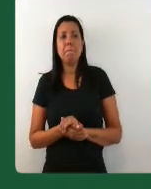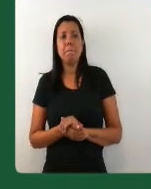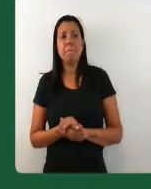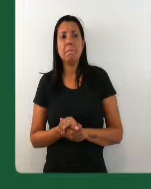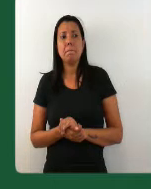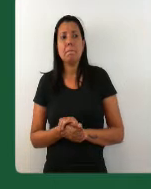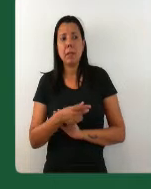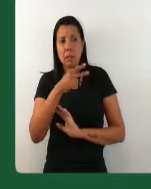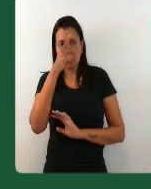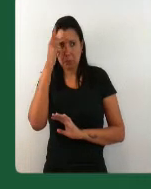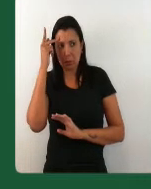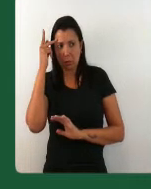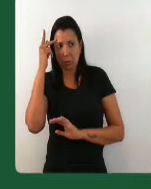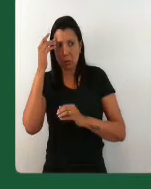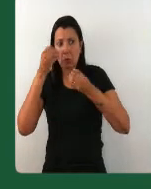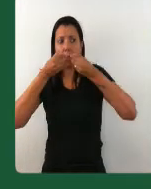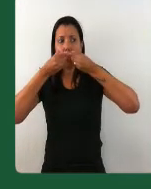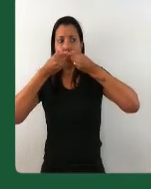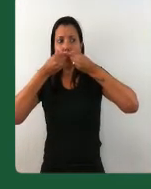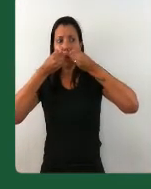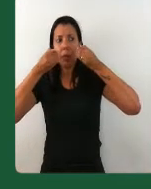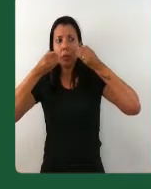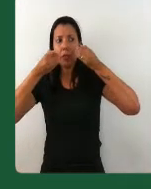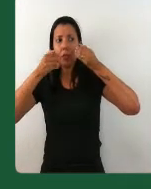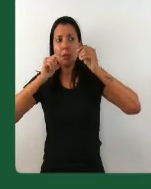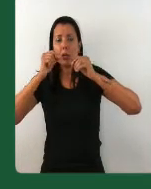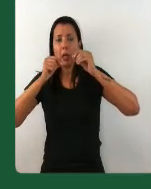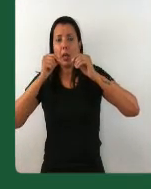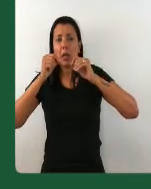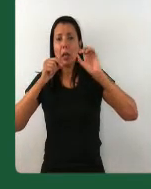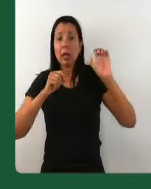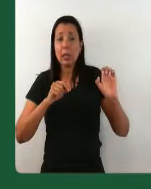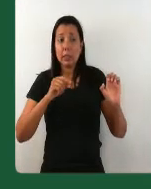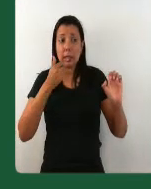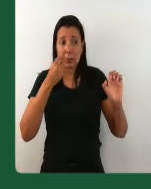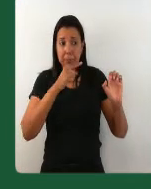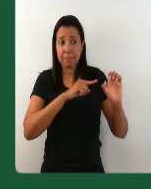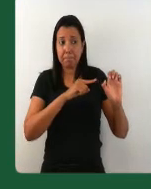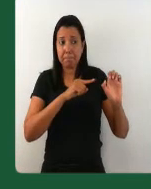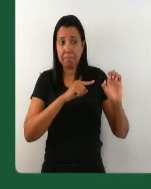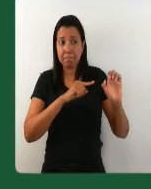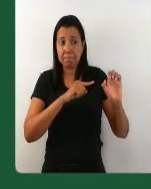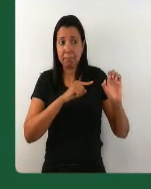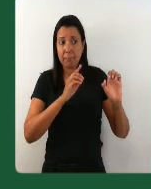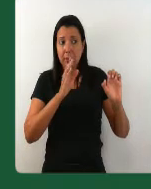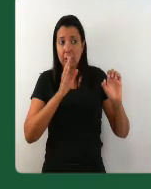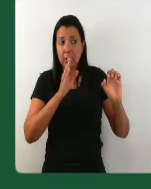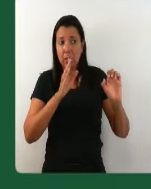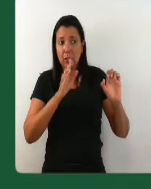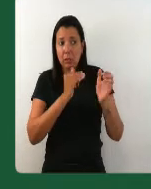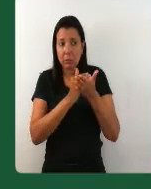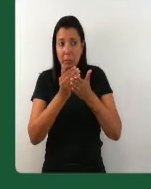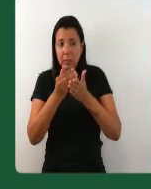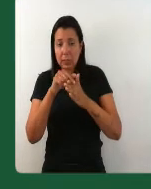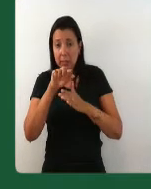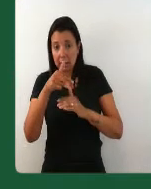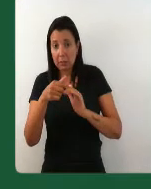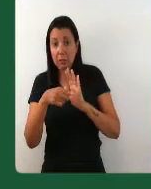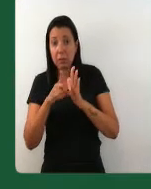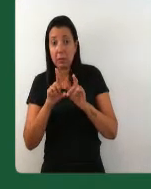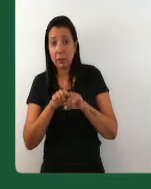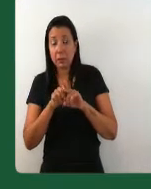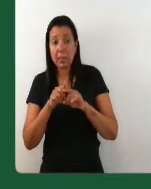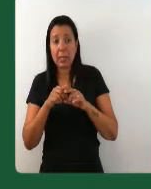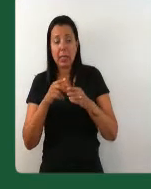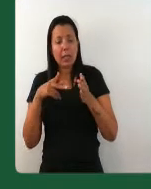uma paciente com fissura lábio-palatina à esquerda, pré e pós-operatório. Essa é uma